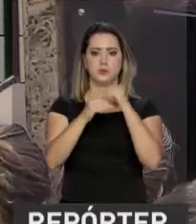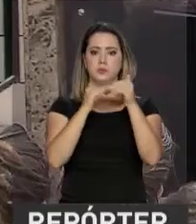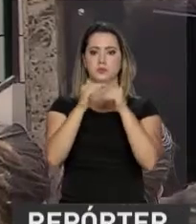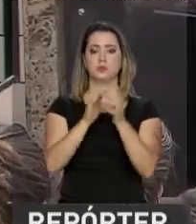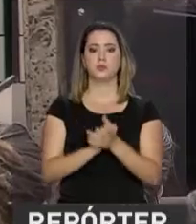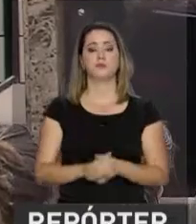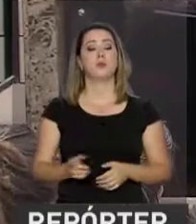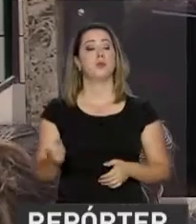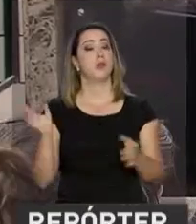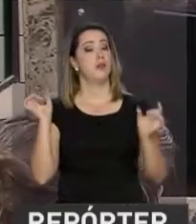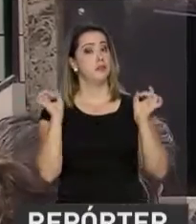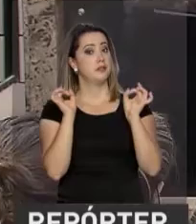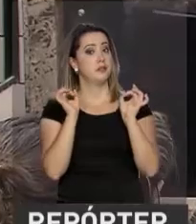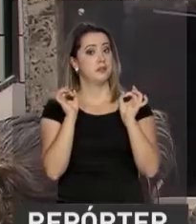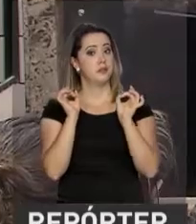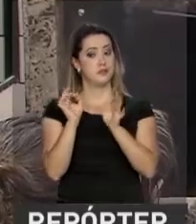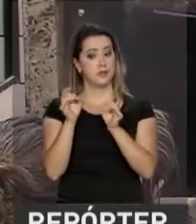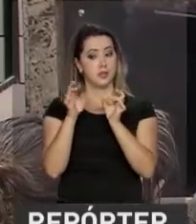A exportação ela